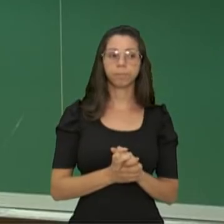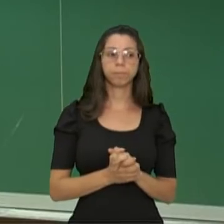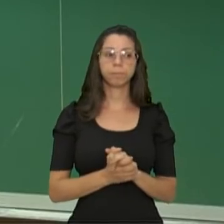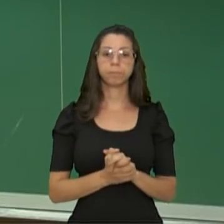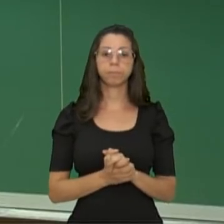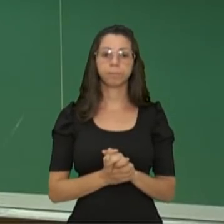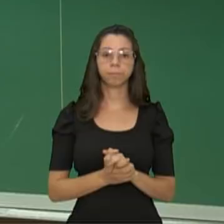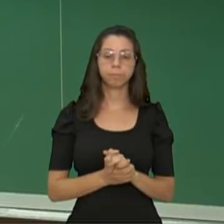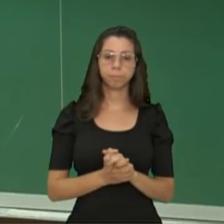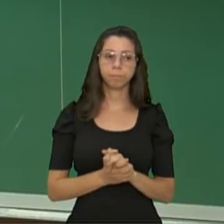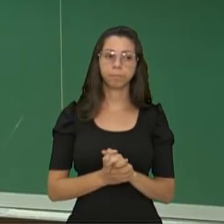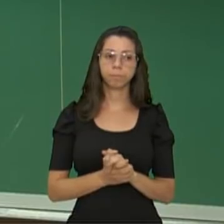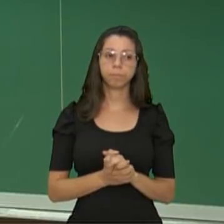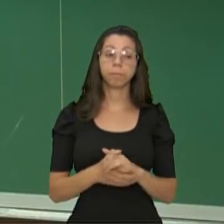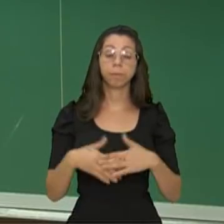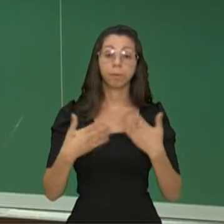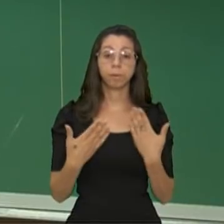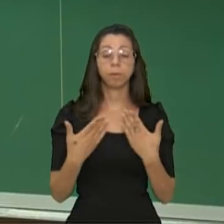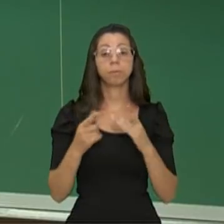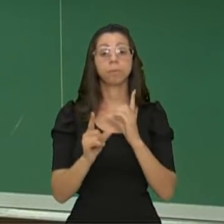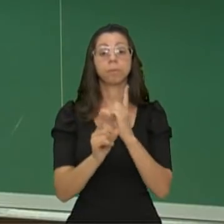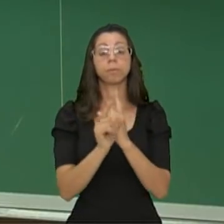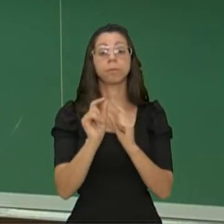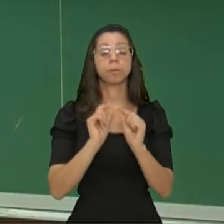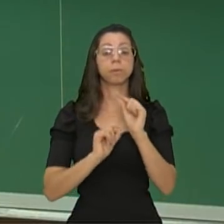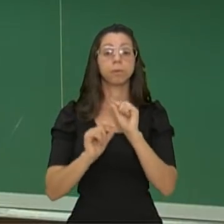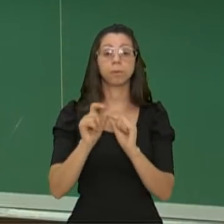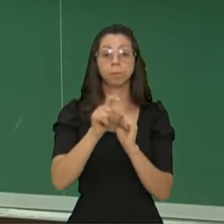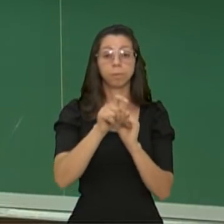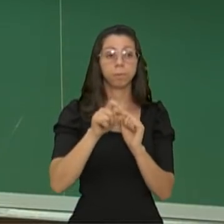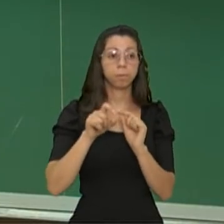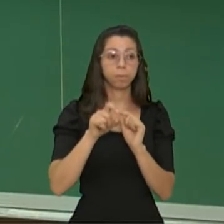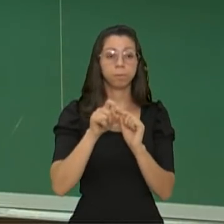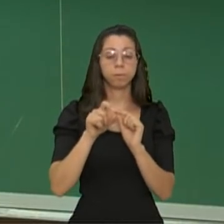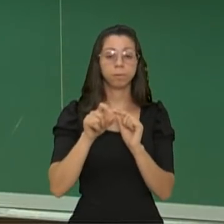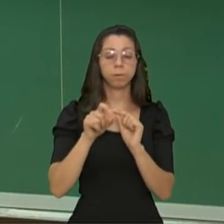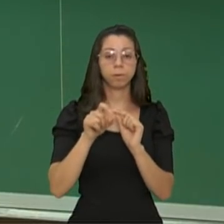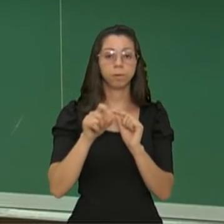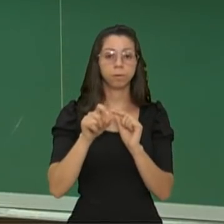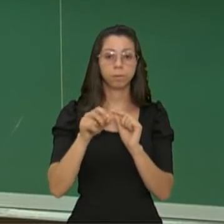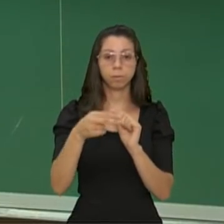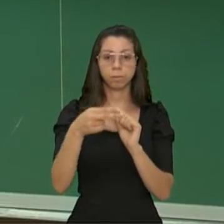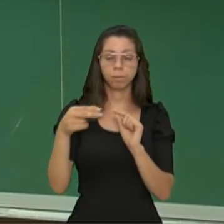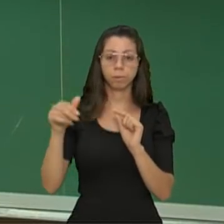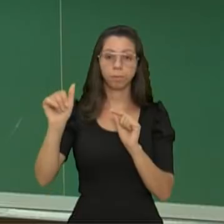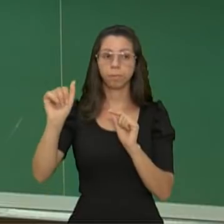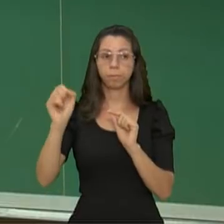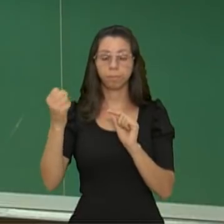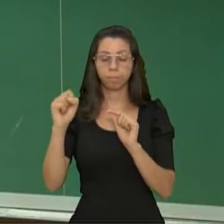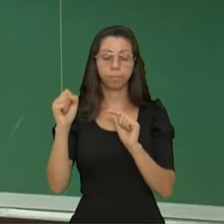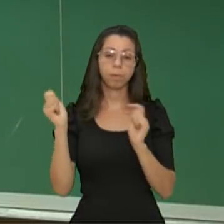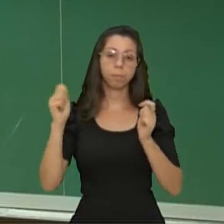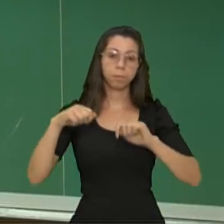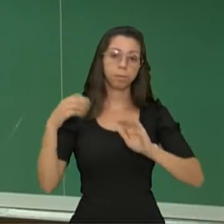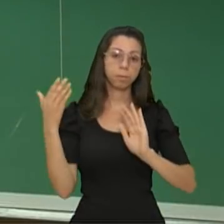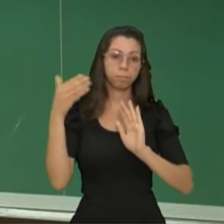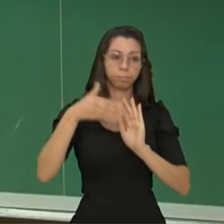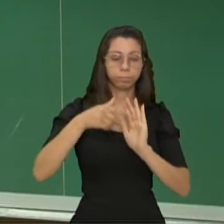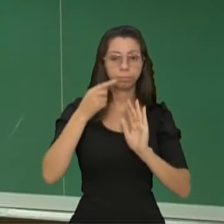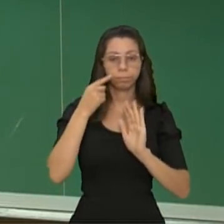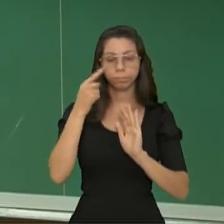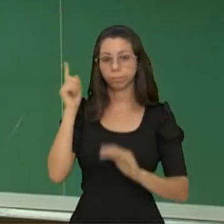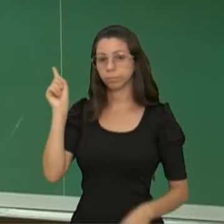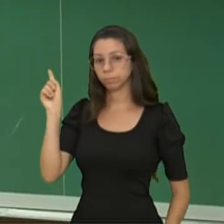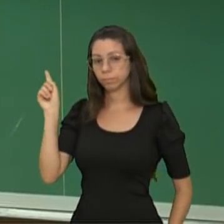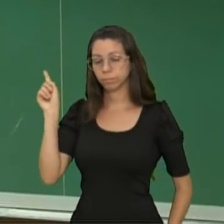Diz que eu encontrei um x igual a 8 aqui, né? Então, isso tem que ser verificado. X igual a 8.